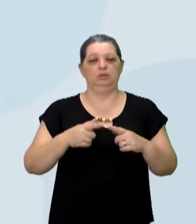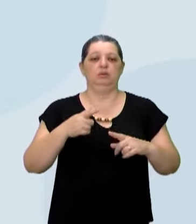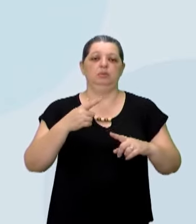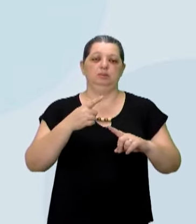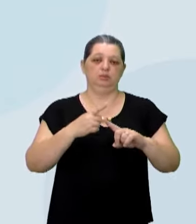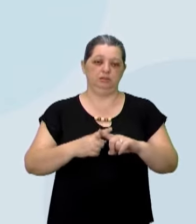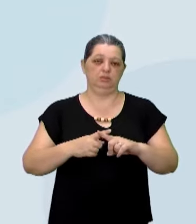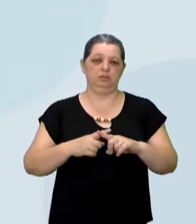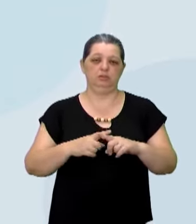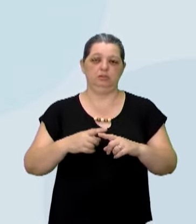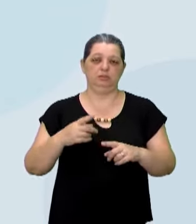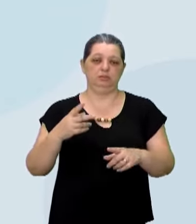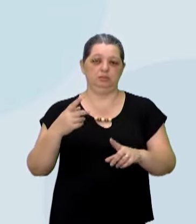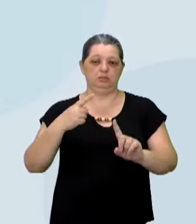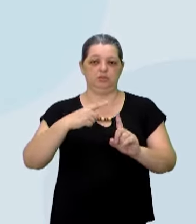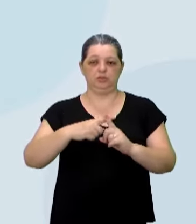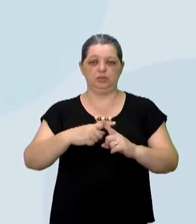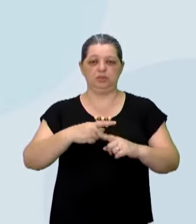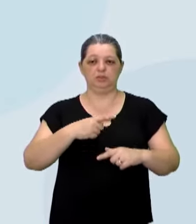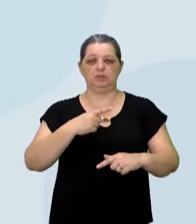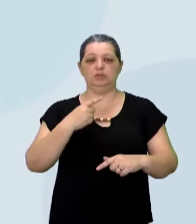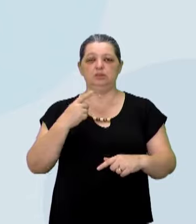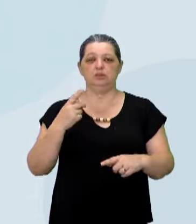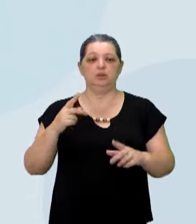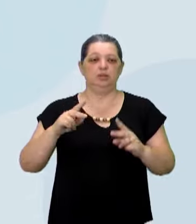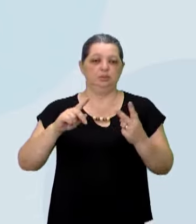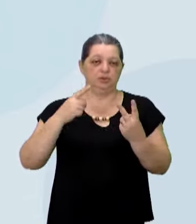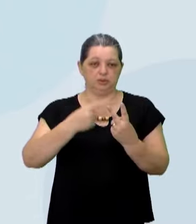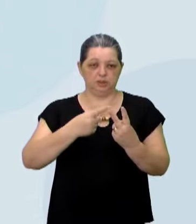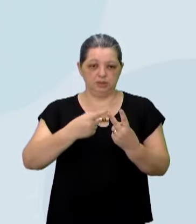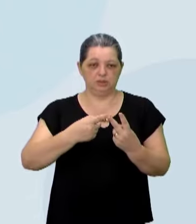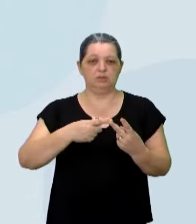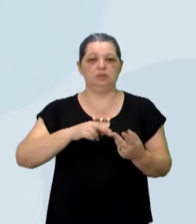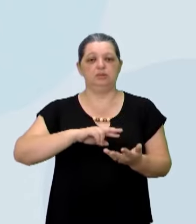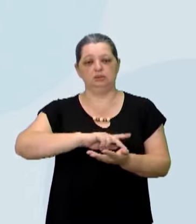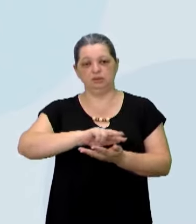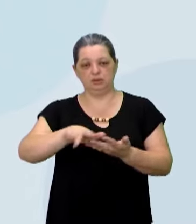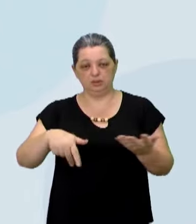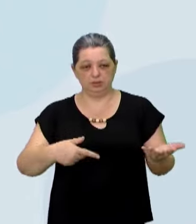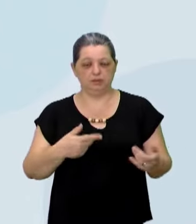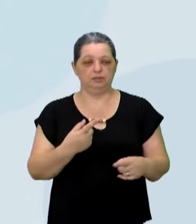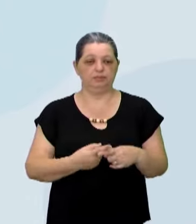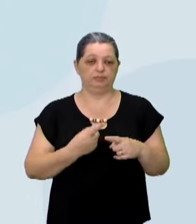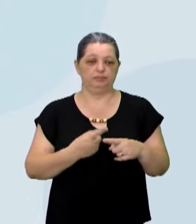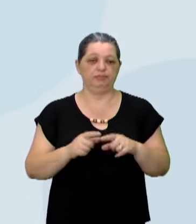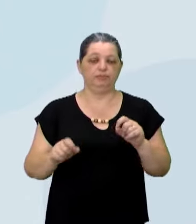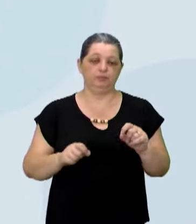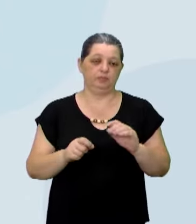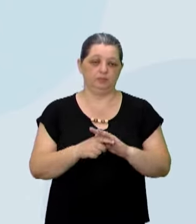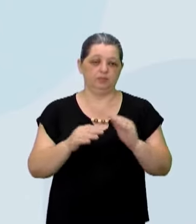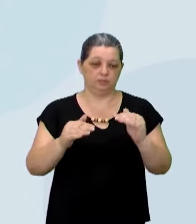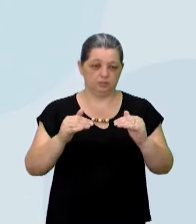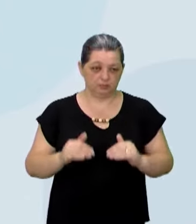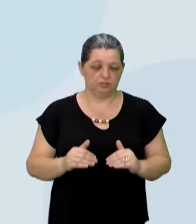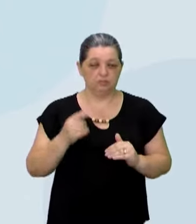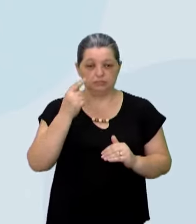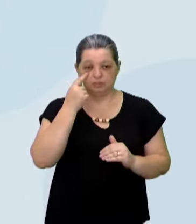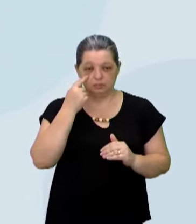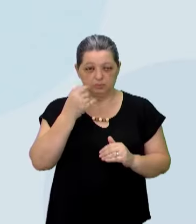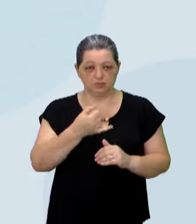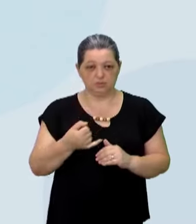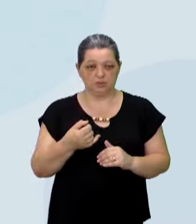divisão, potenciação e assim vai, tá? Então tem aí um probleminha, resolva a operação abaixo. Então tá assim, ó,